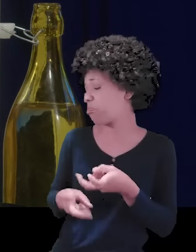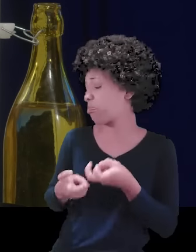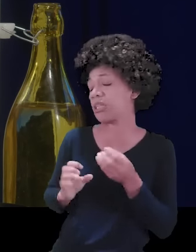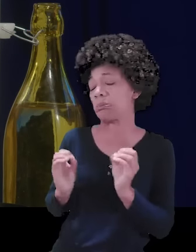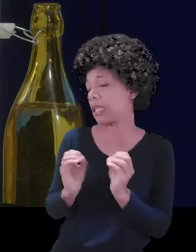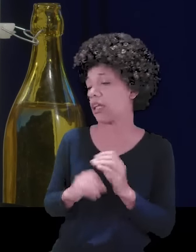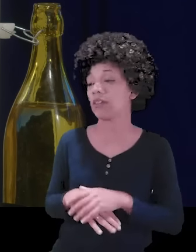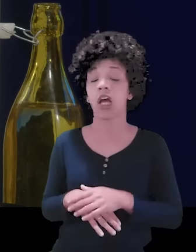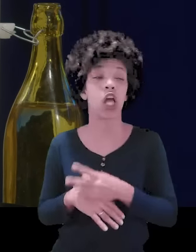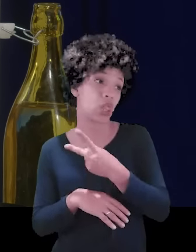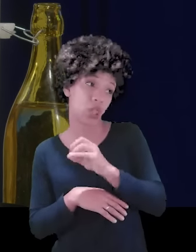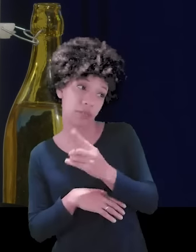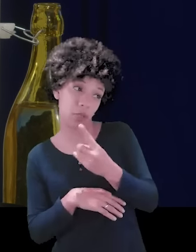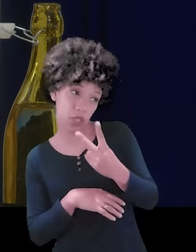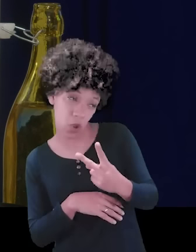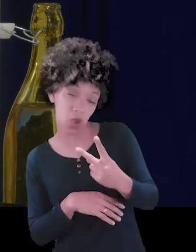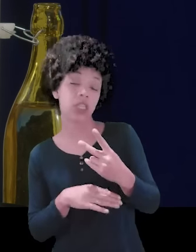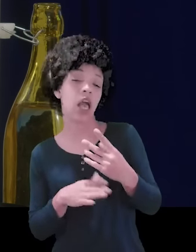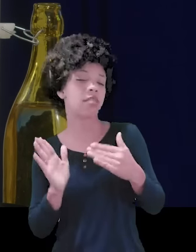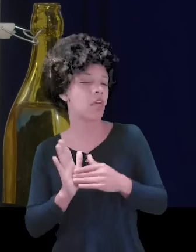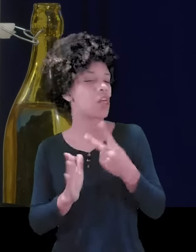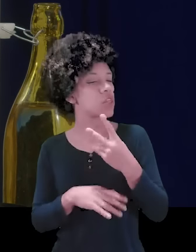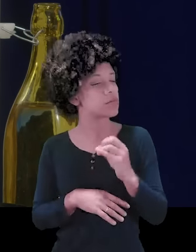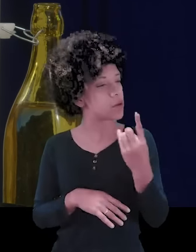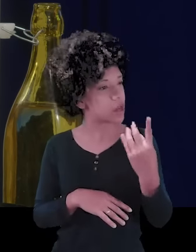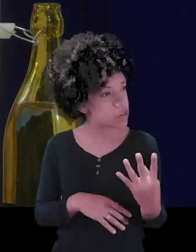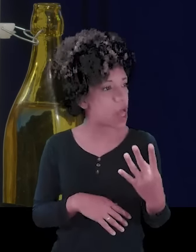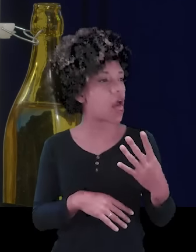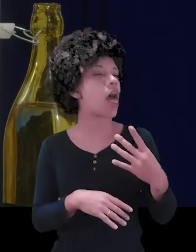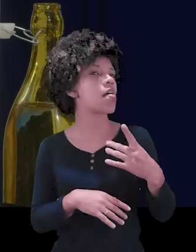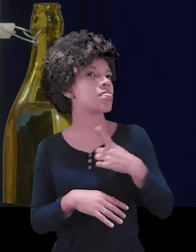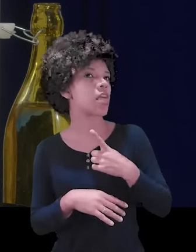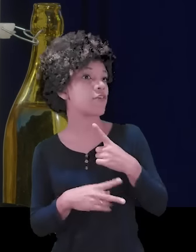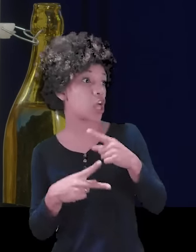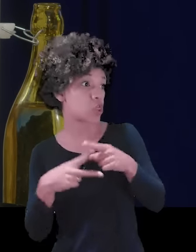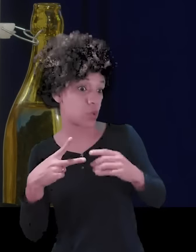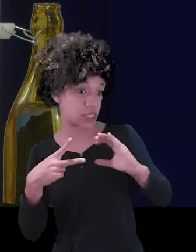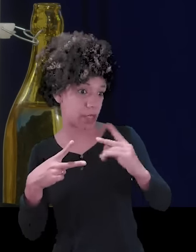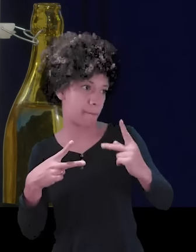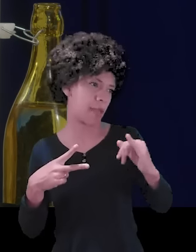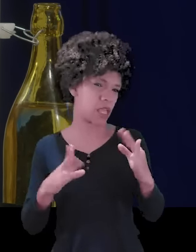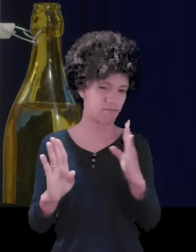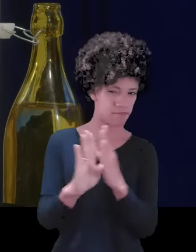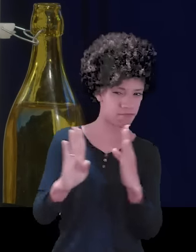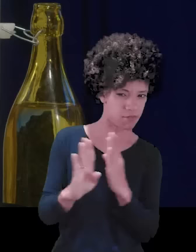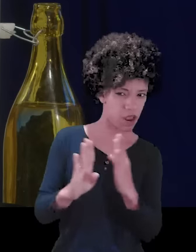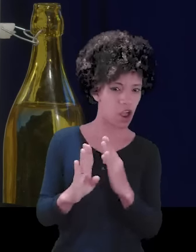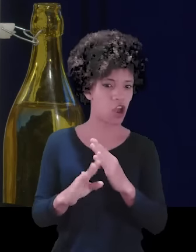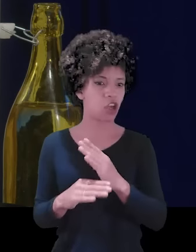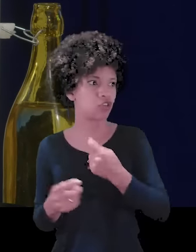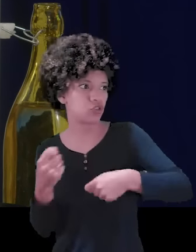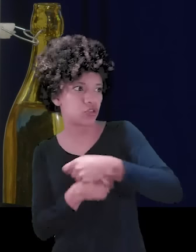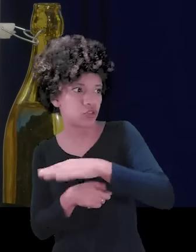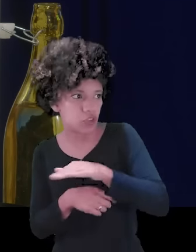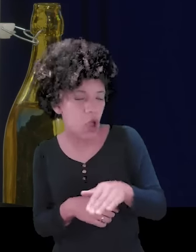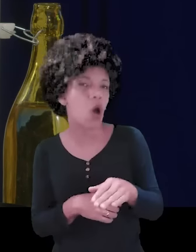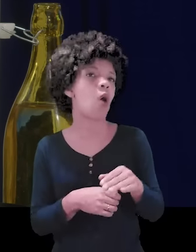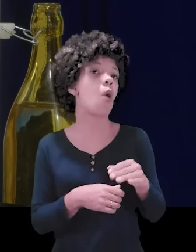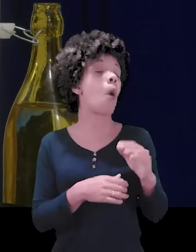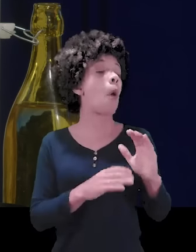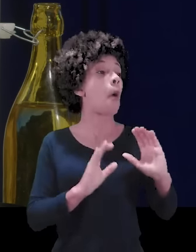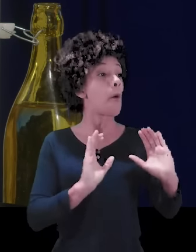é entre 2012/2014 a gente teve duas CPI do tráfico de pessoas aqui no Brasil uma na Câmara